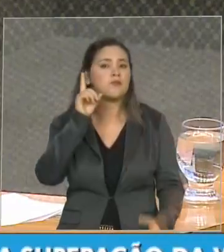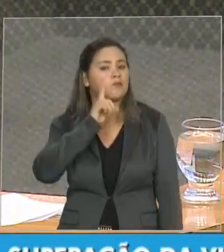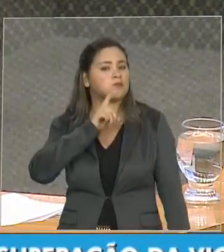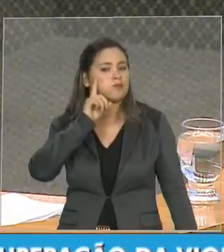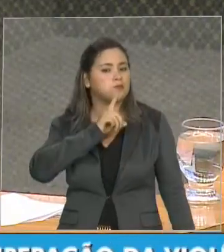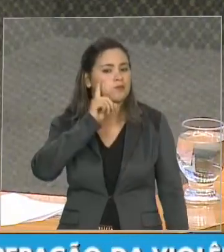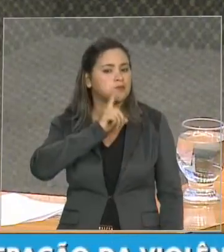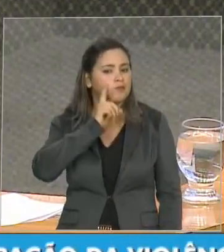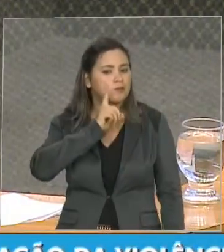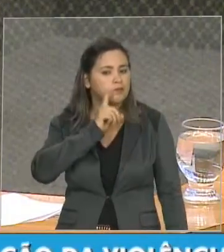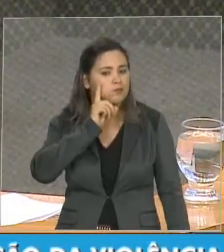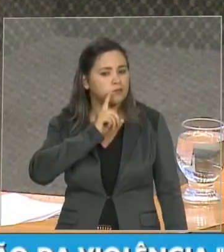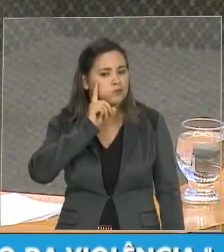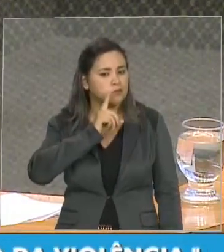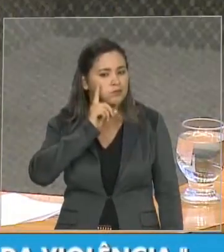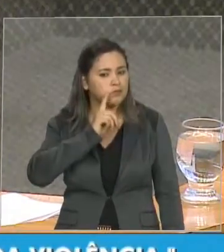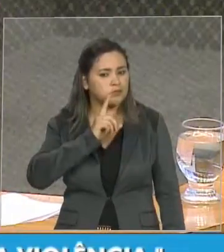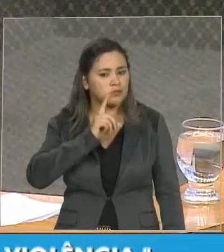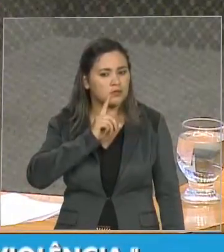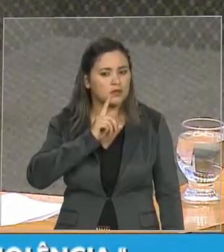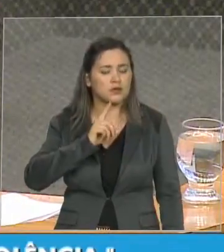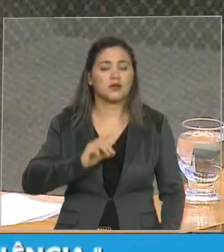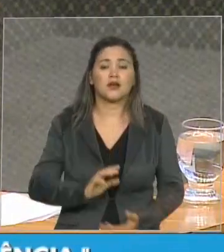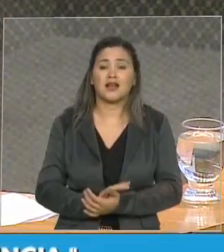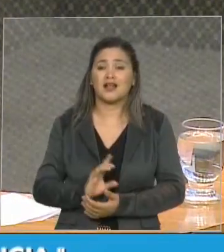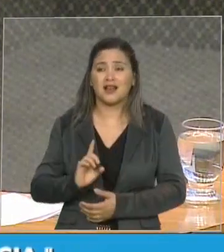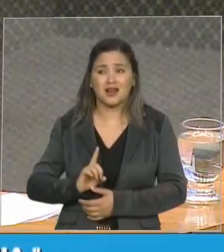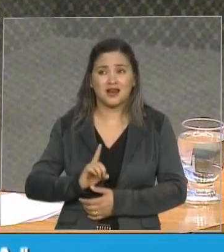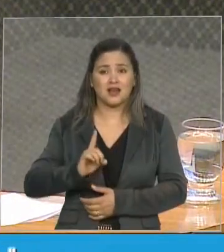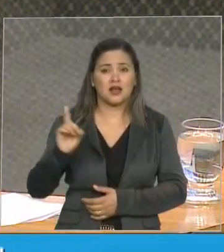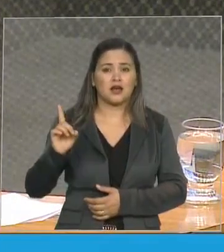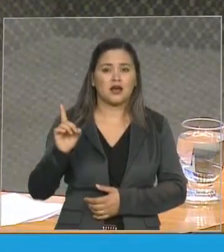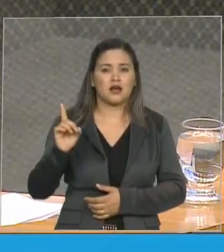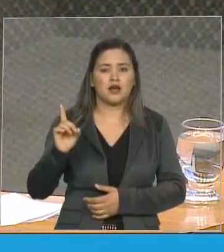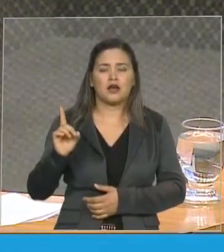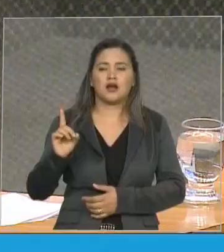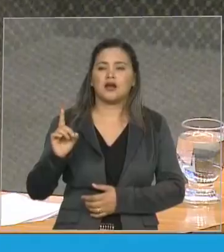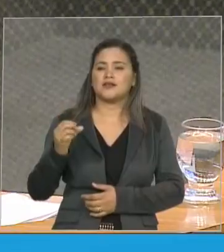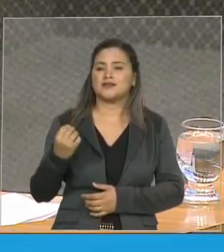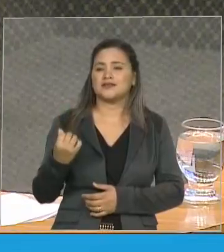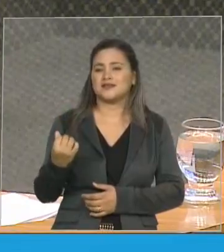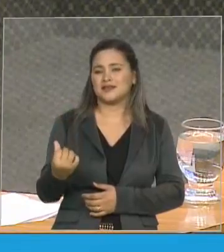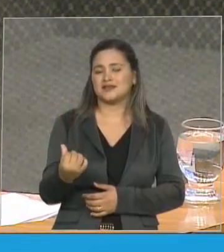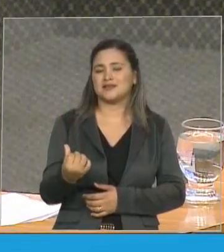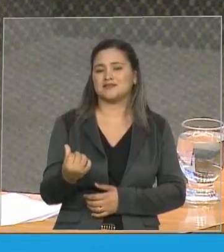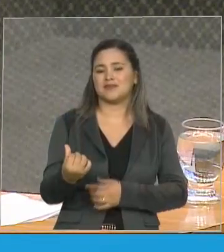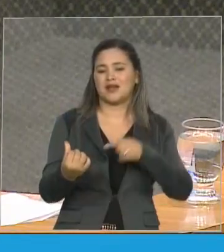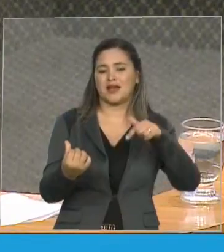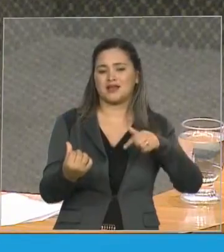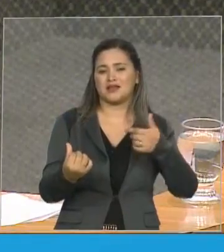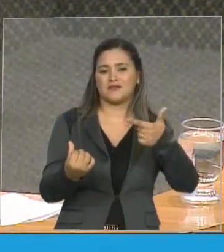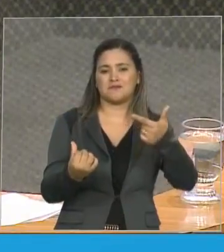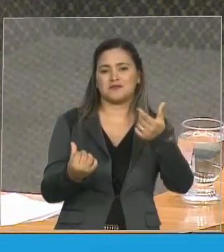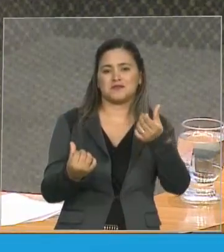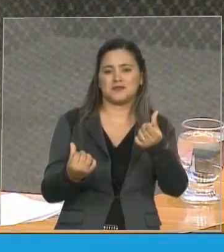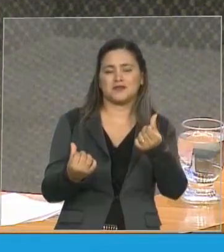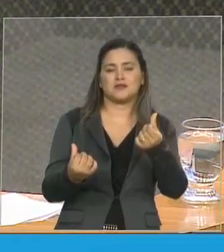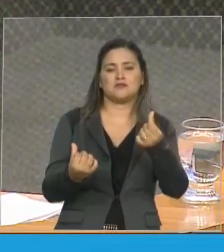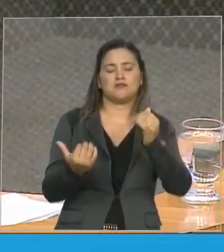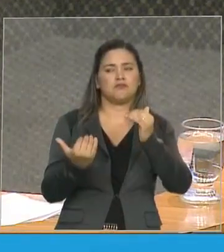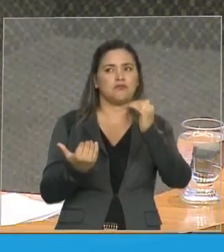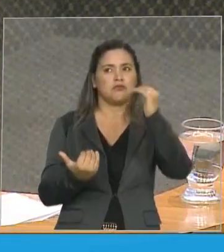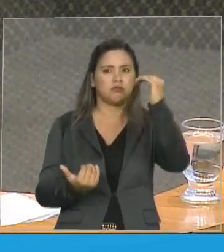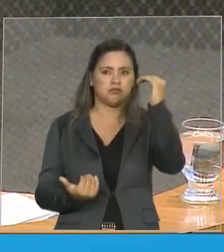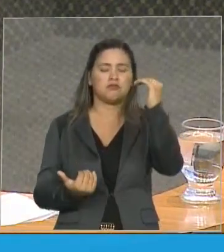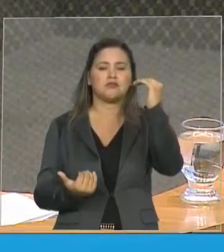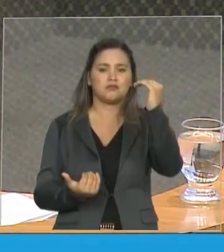anda armado, lá são 6 assassinatos. Isso sem dizer que outros países é menos de